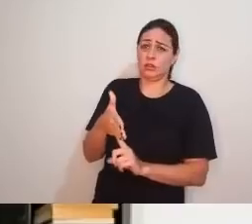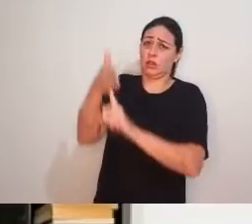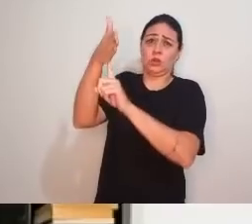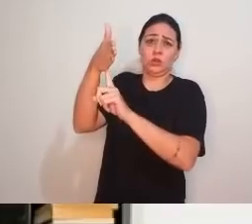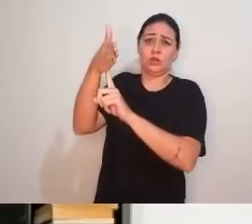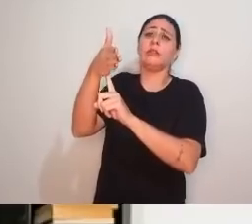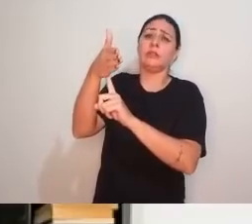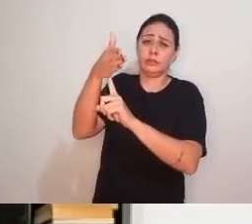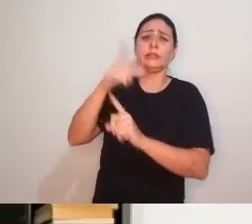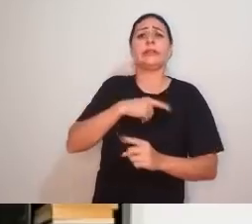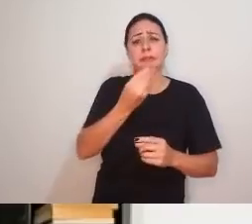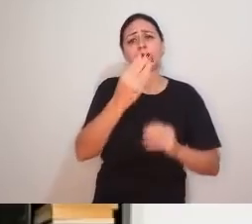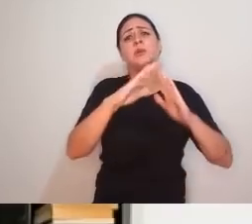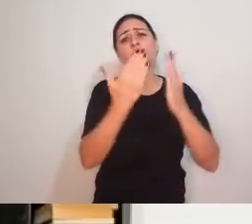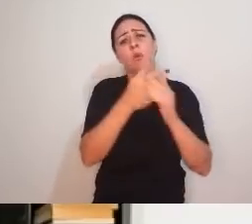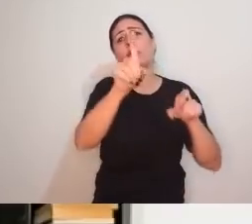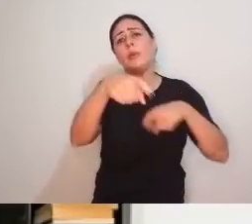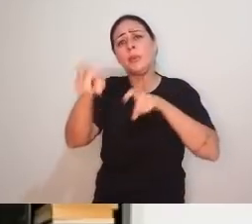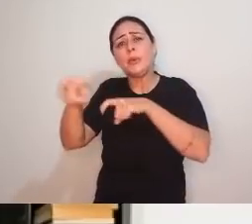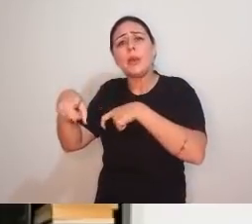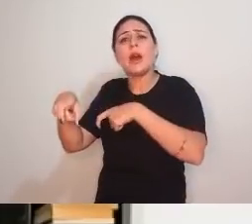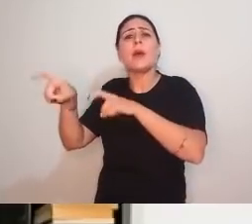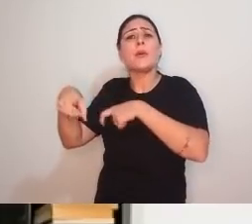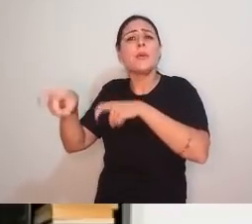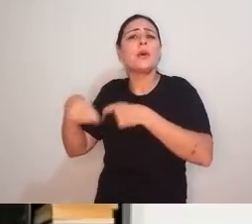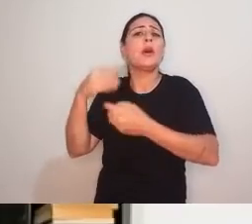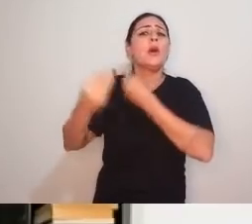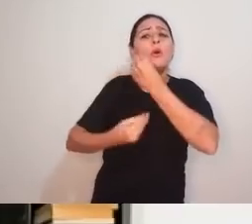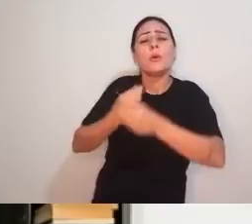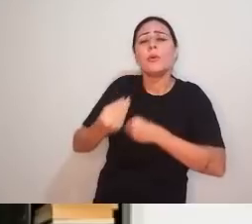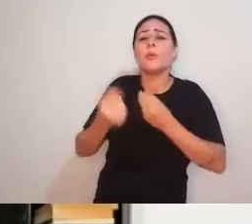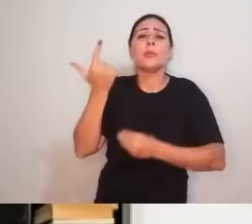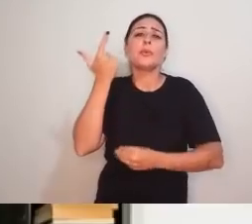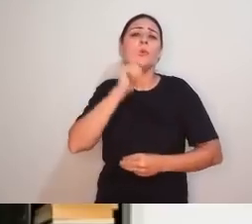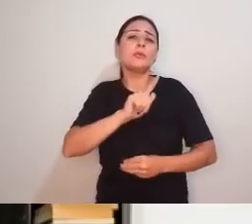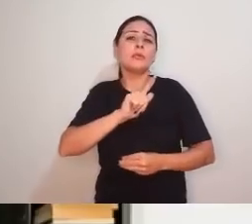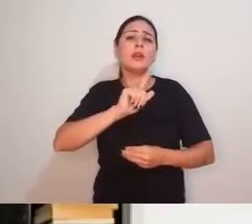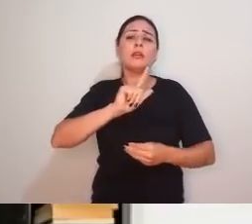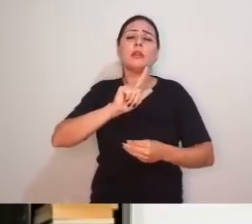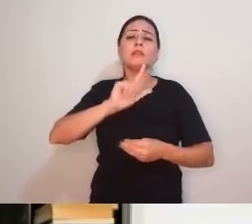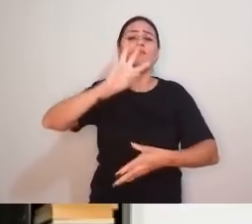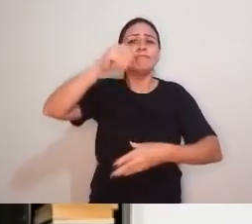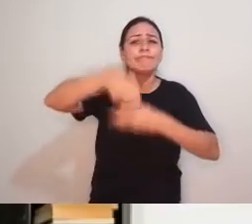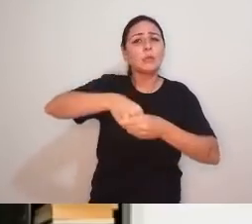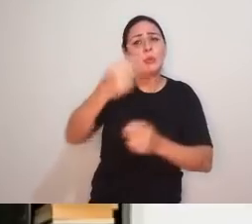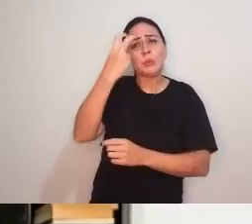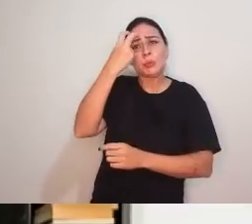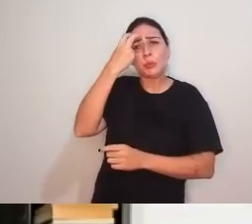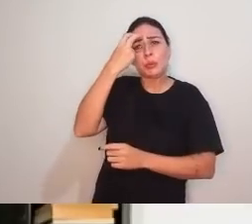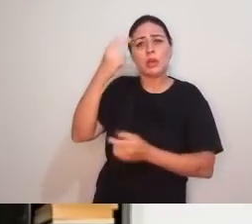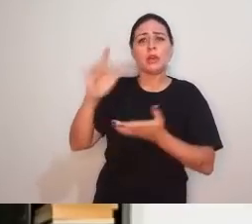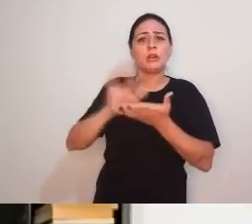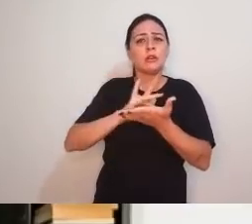rurais, como que a gente consegue aí, de repente, alinhar e começar a inserir essa cultura digital que está posta aí pela Base Nacional